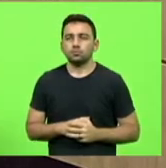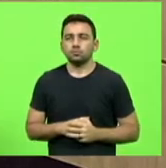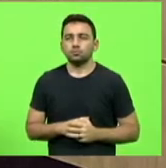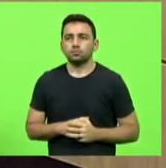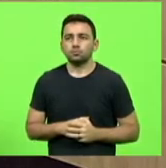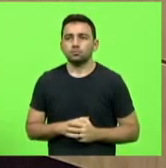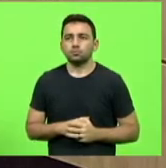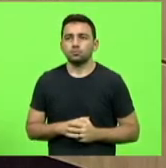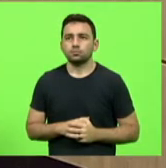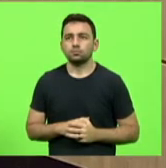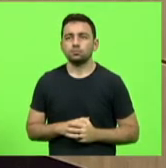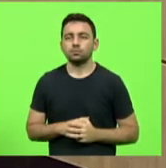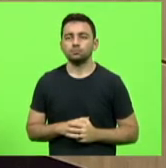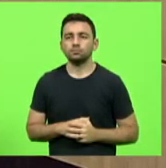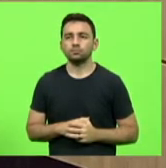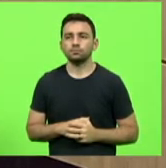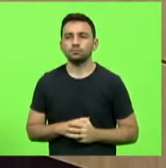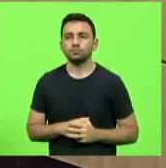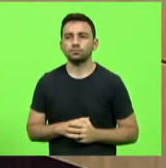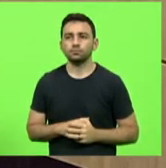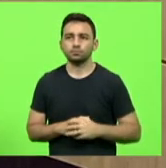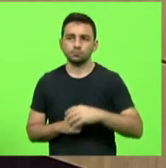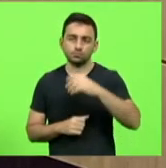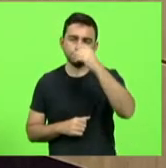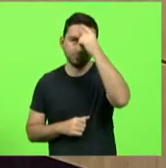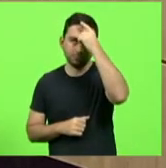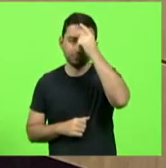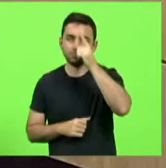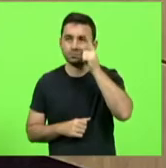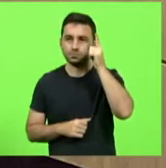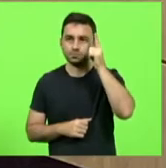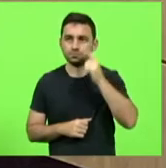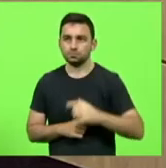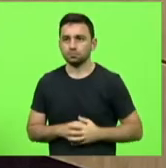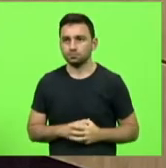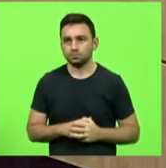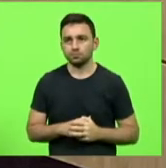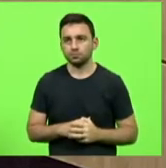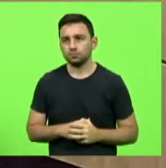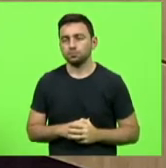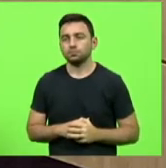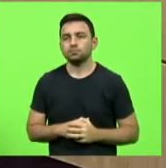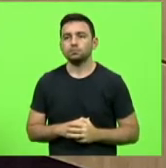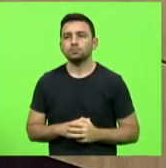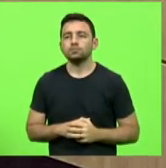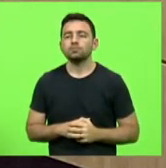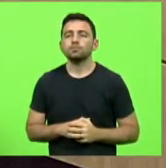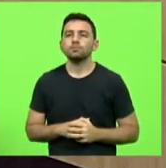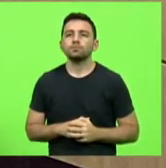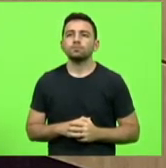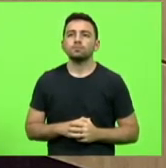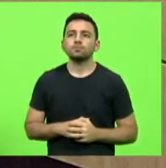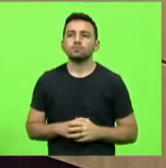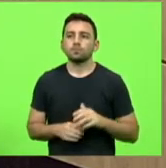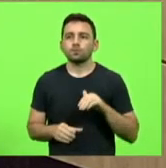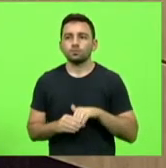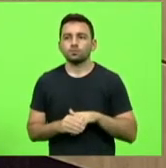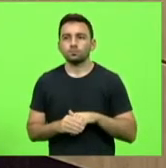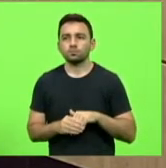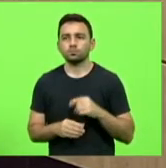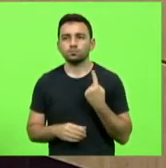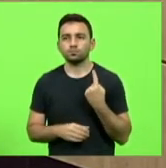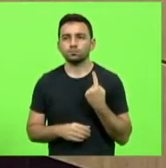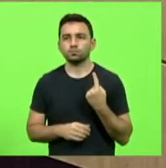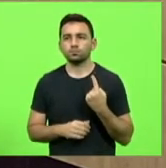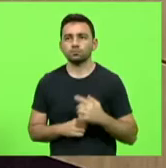Como vota deputado Laércio Schuster? Votou 1. Voto